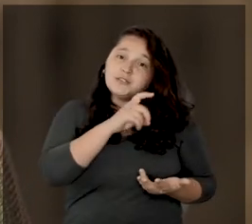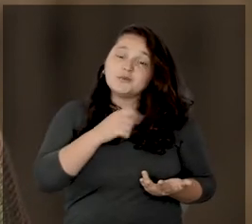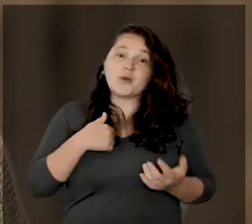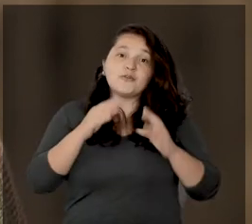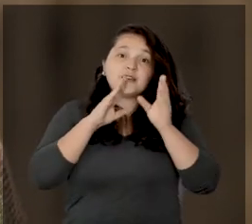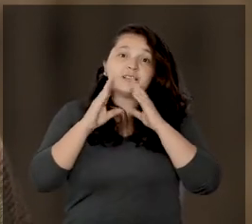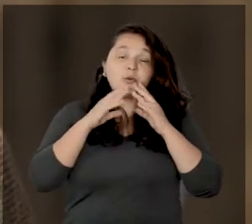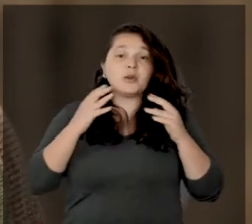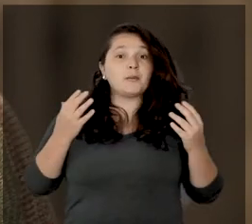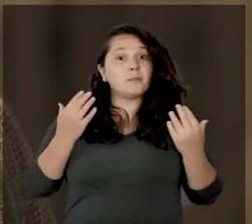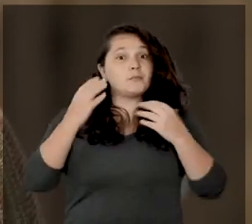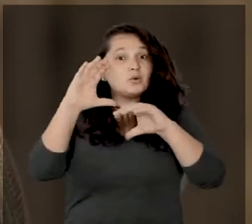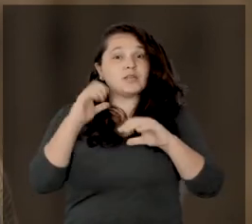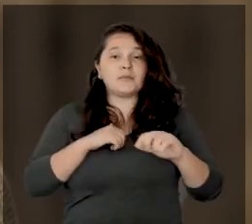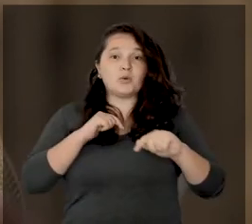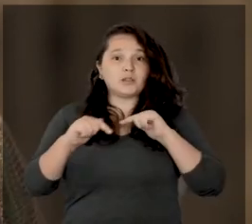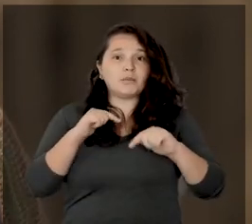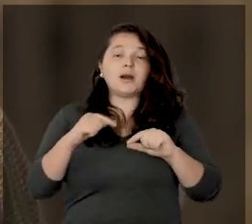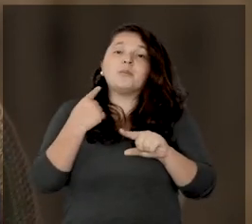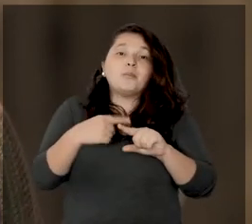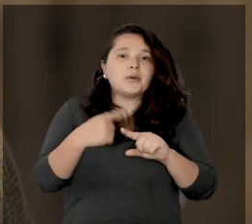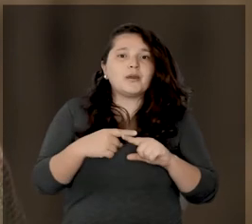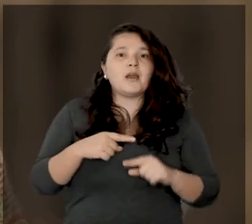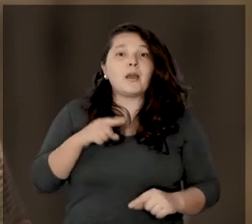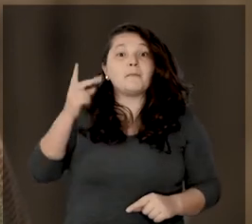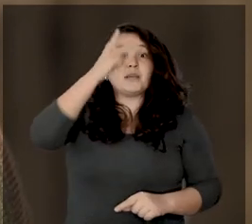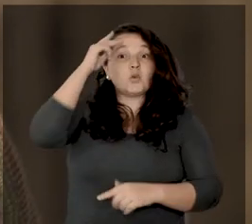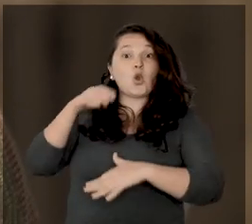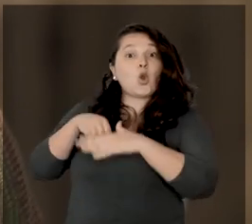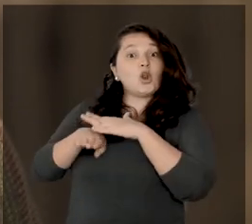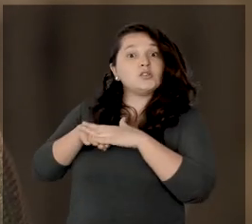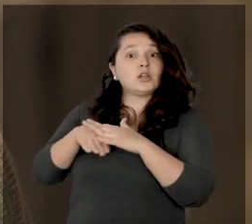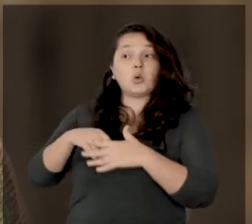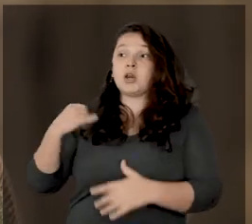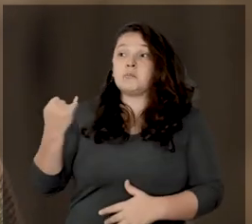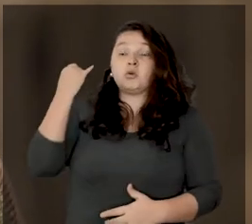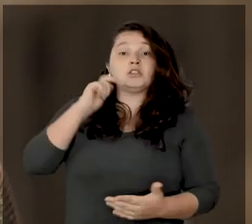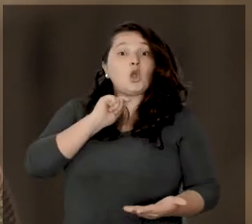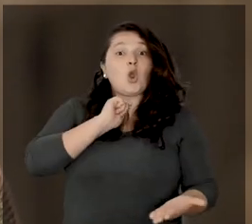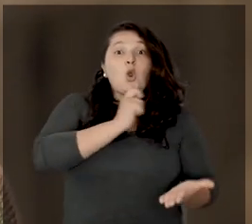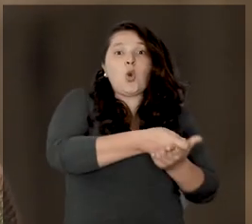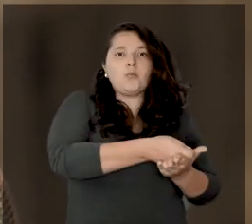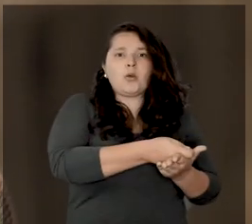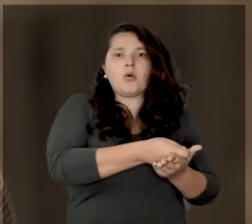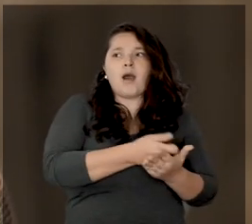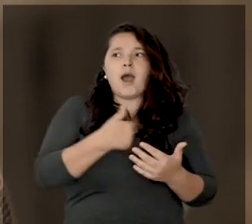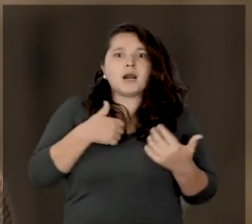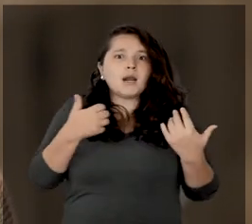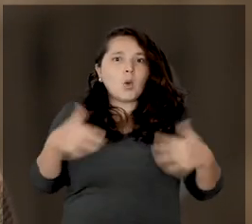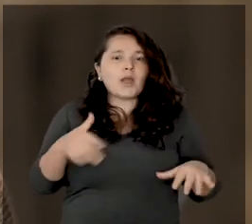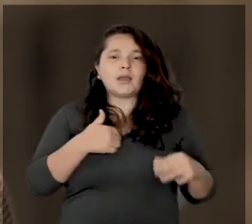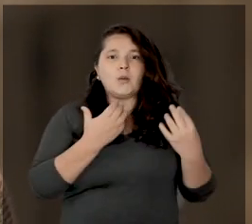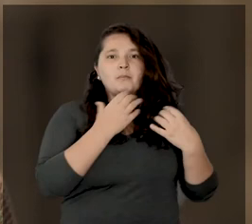no Facebook, porque um colecionador importante comprou e acha que meu trabalho vai ficar... desvalorizado. Como é que se diz?